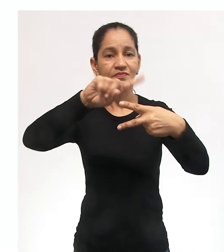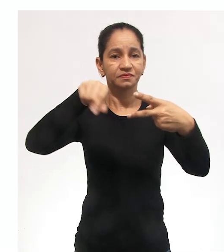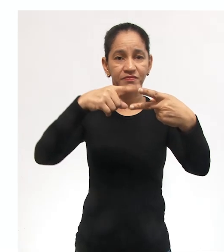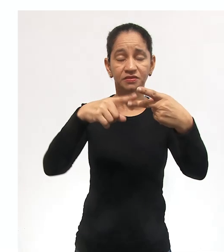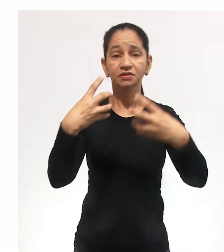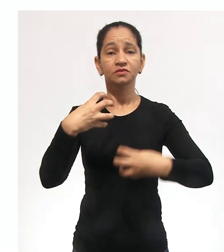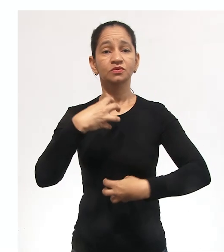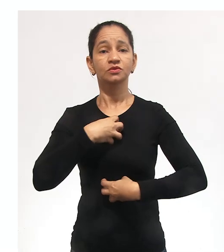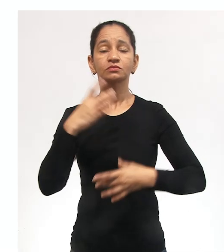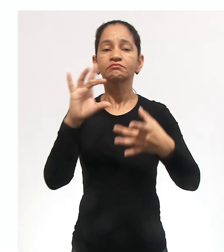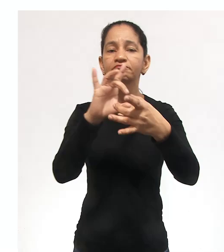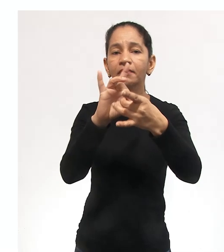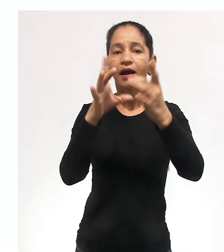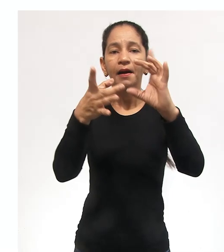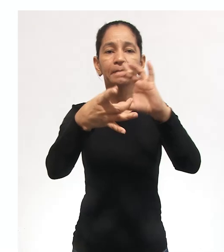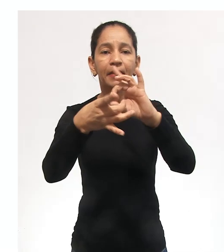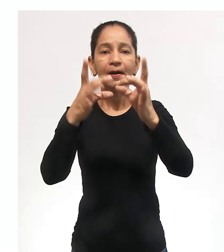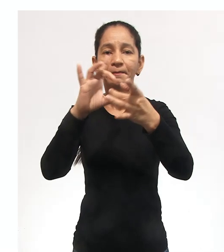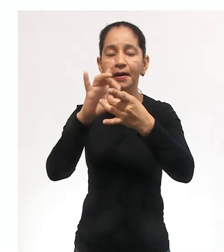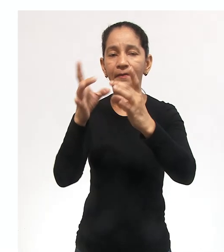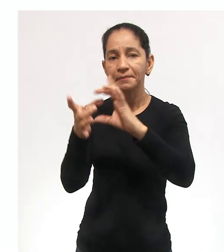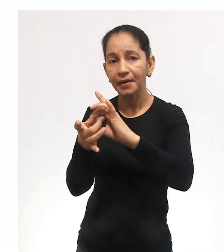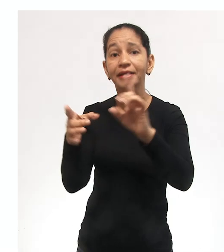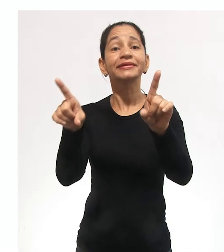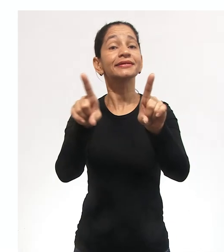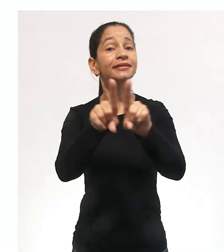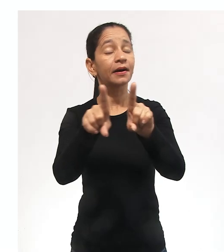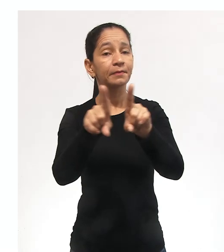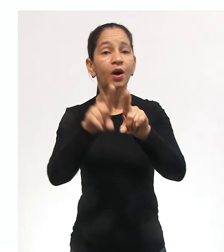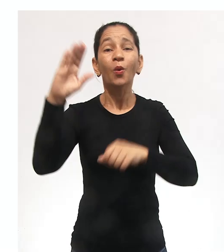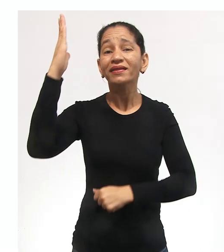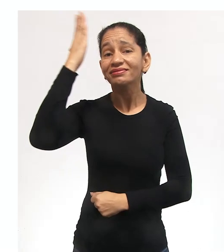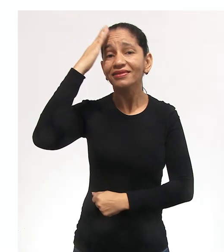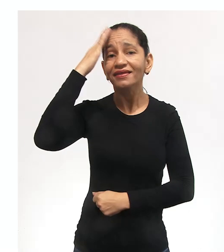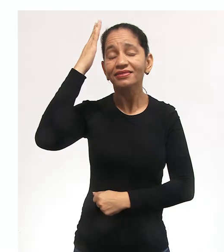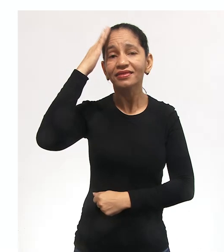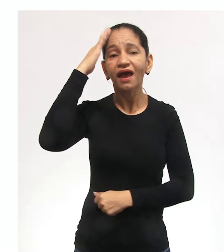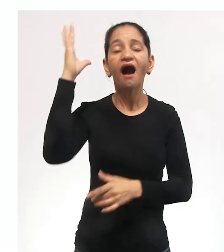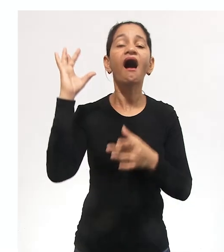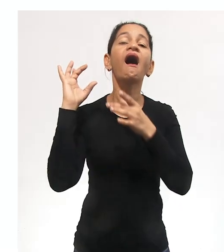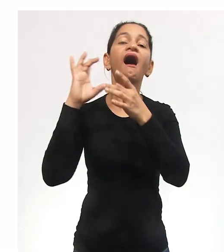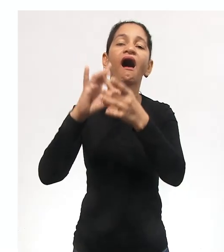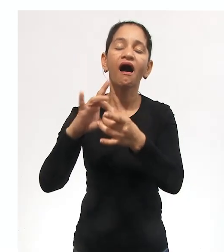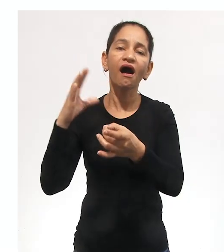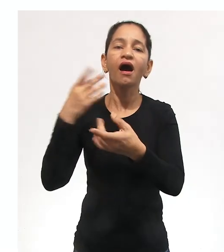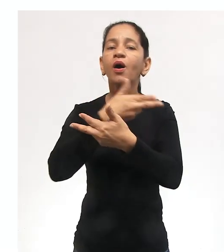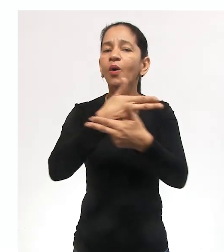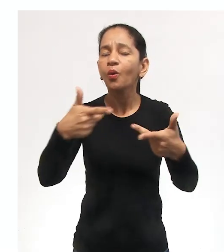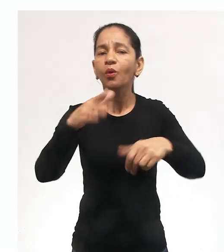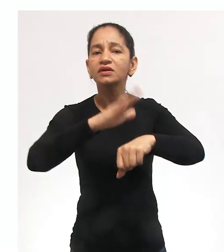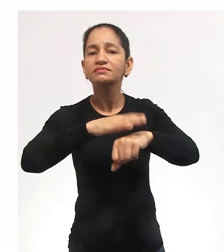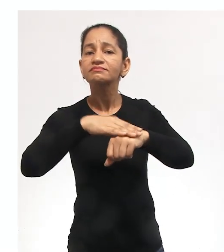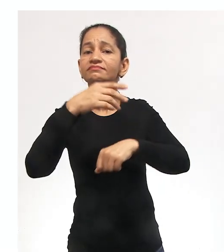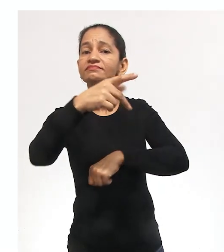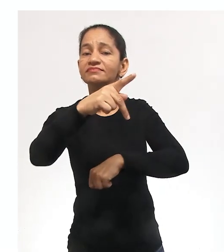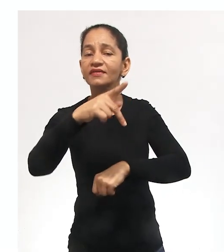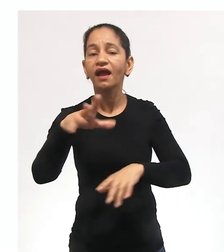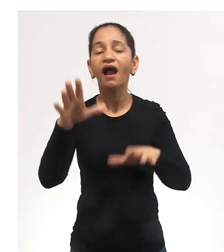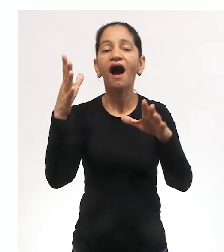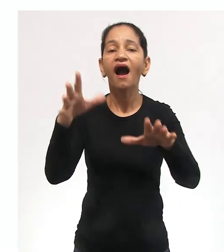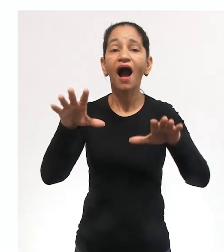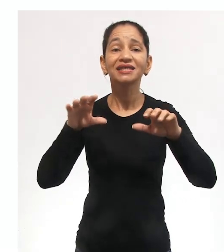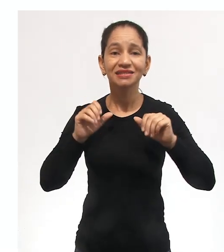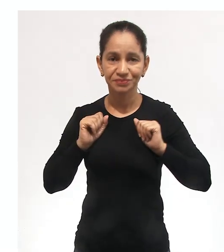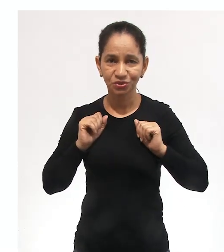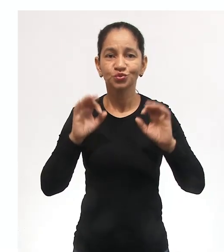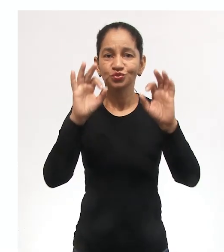a cooperação tem acontecido, a compreensão do conteúdo do ponto de vista do estudante